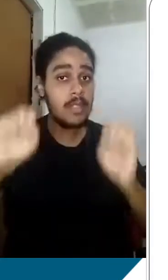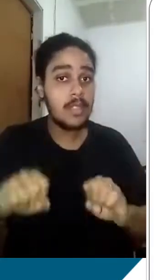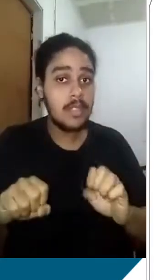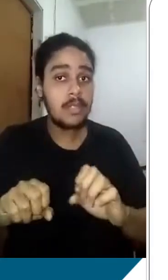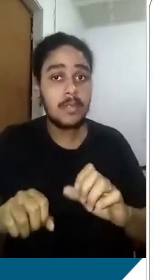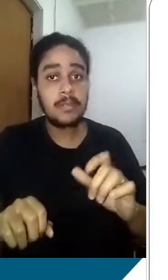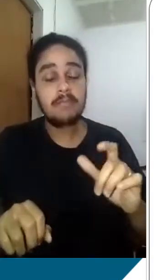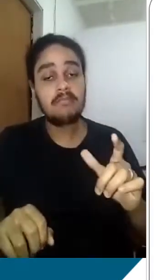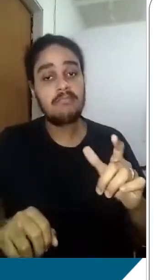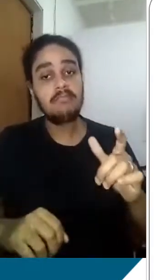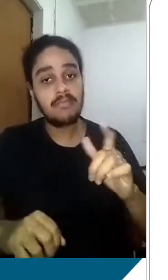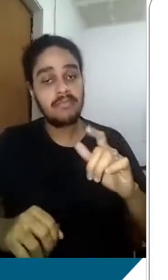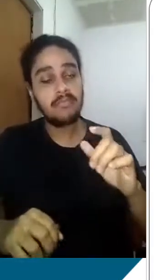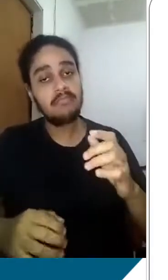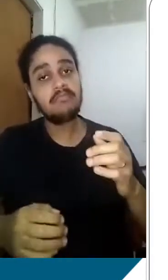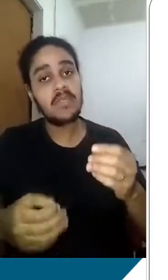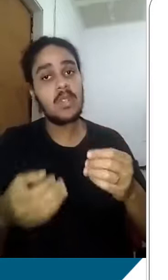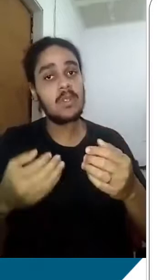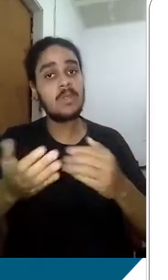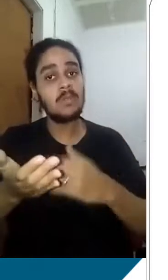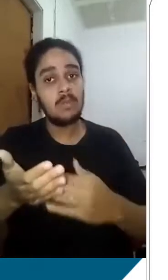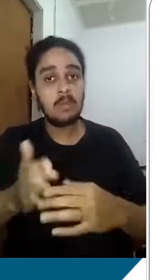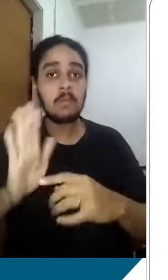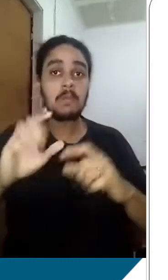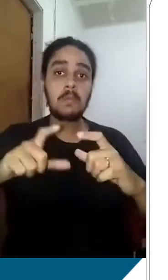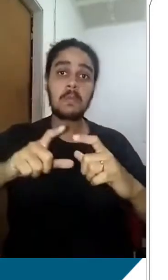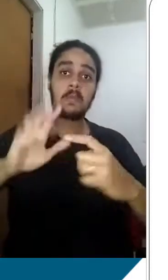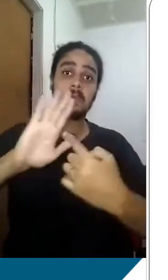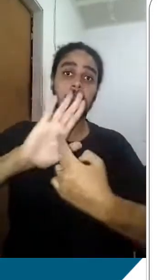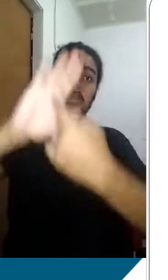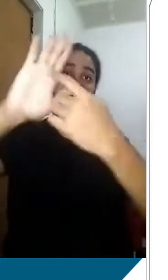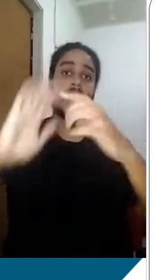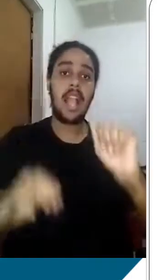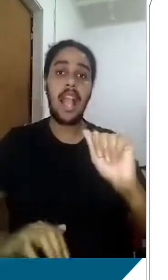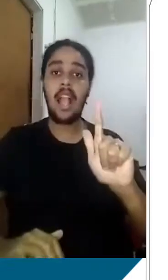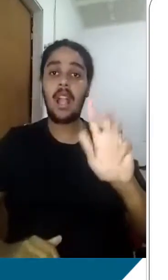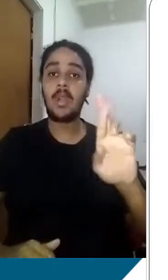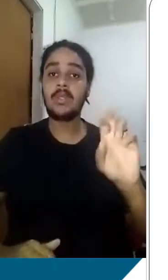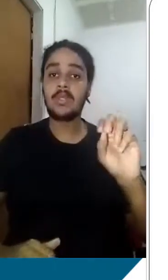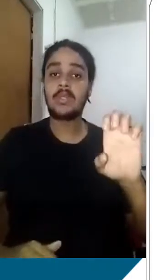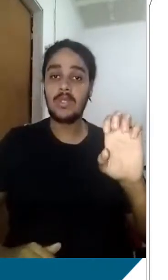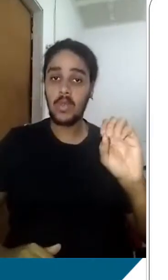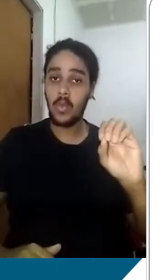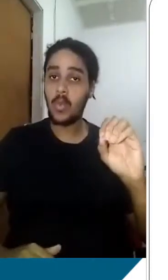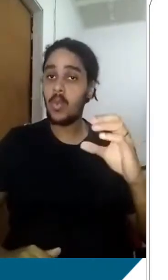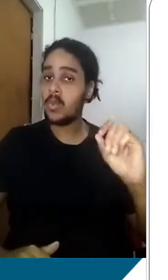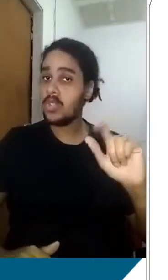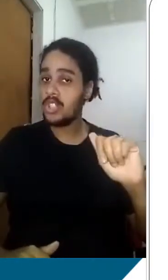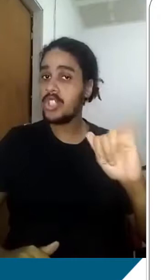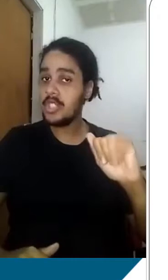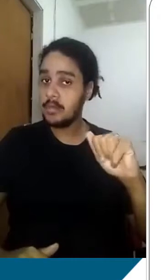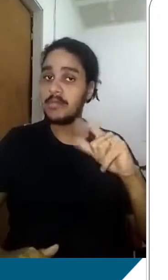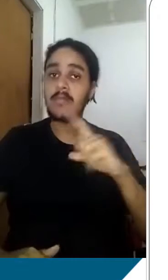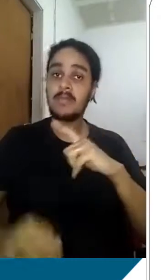que vem ganhando destaque, que é o da agroecologia, né, esse sistema ele adota técnicas de manejo